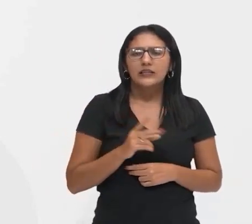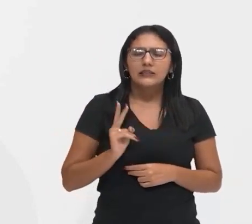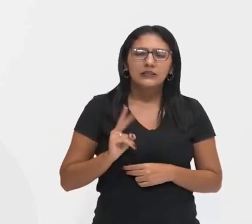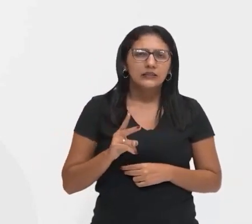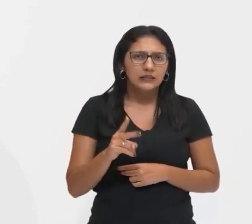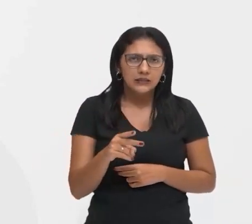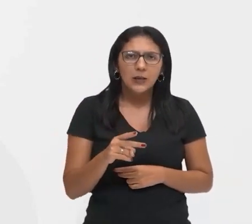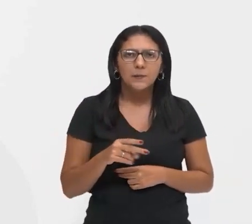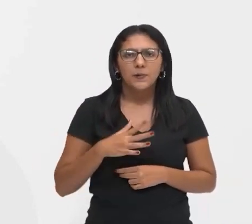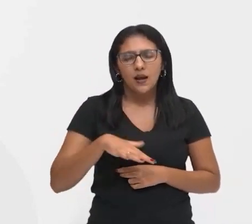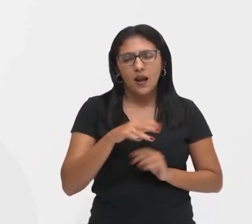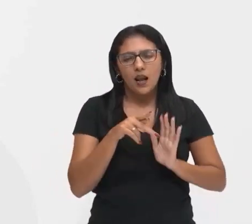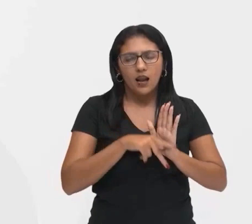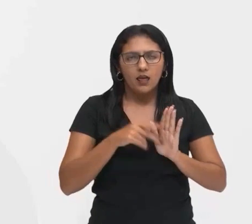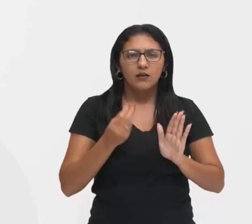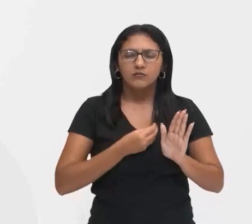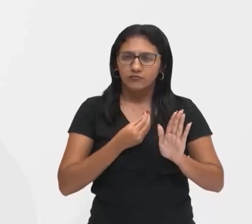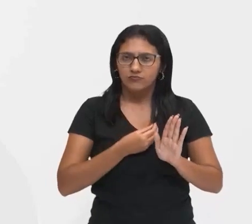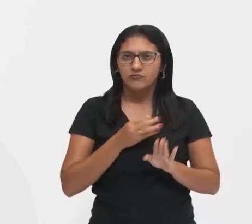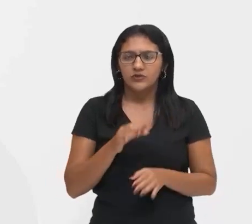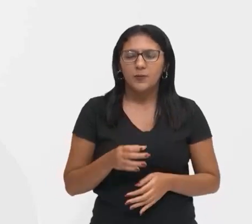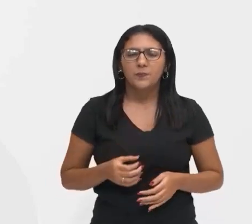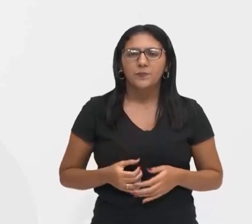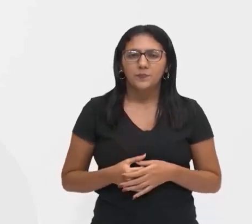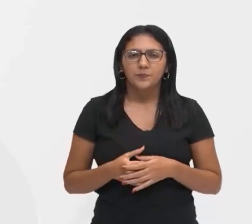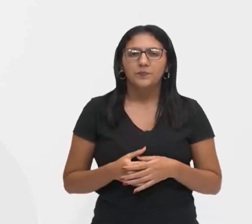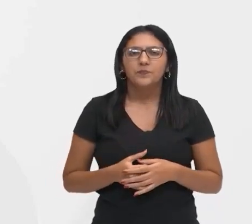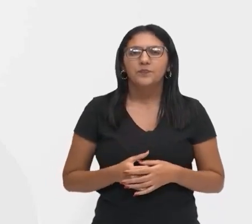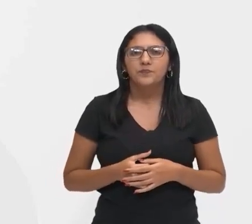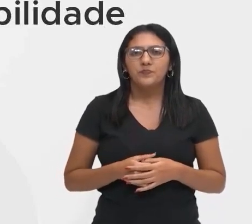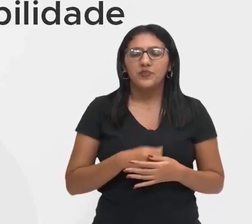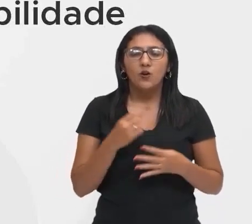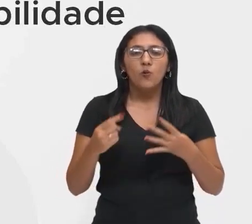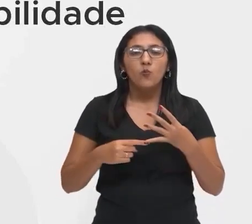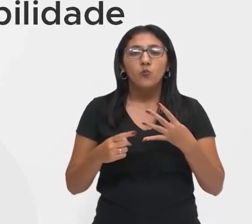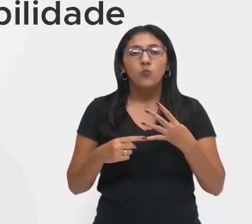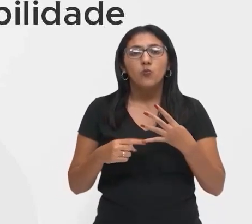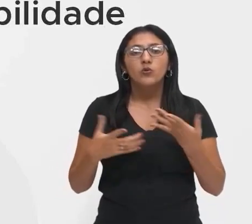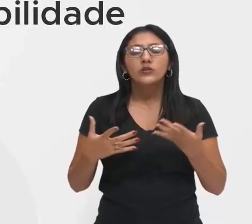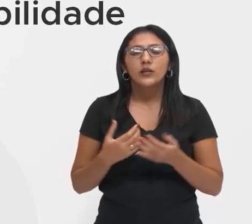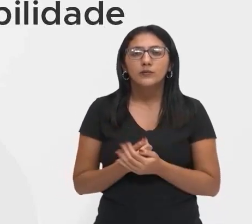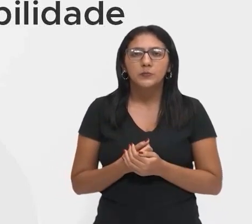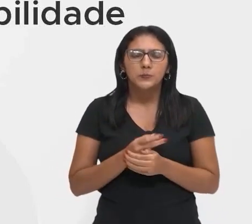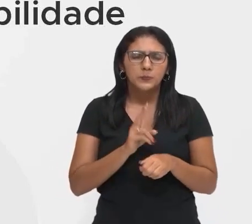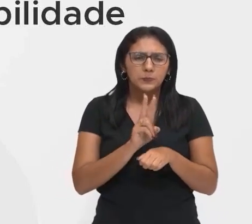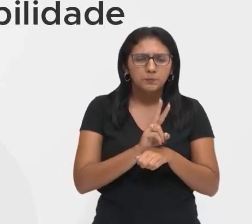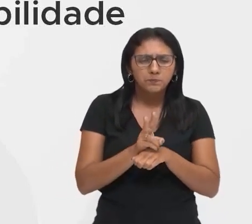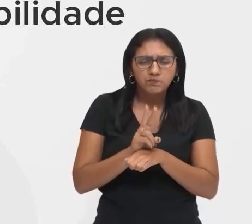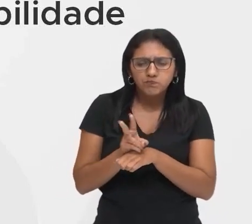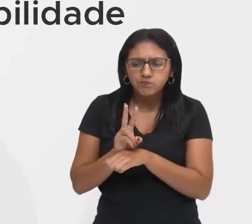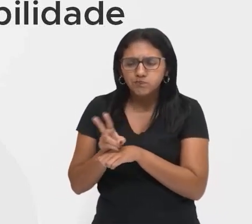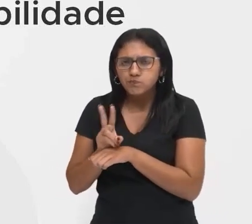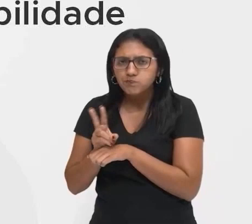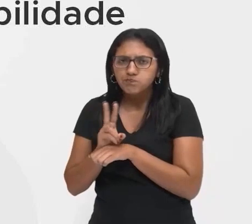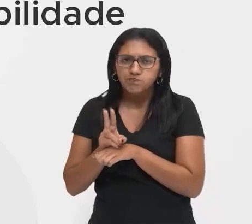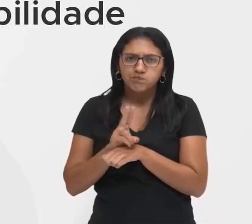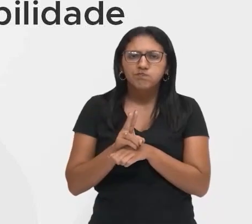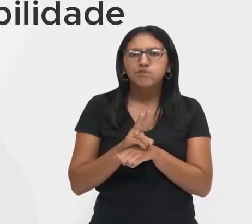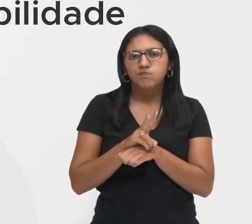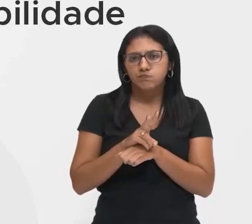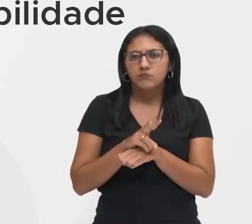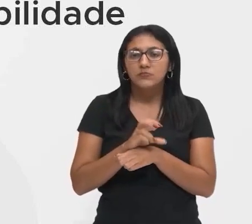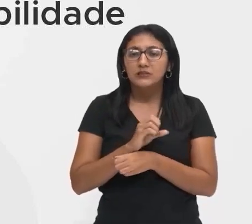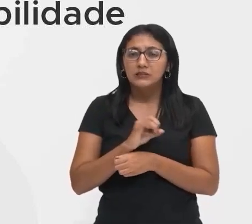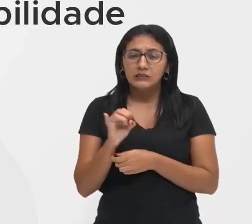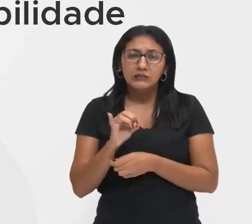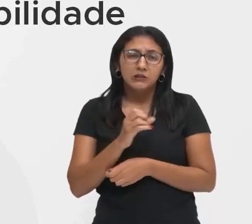nosso projeto de vida, certo? E aí, o quarto passo é a supervisão. Mesmo que os